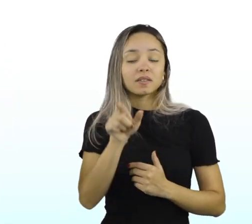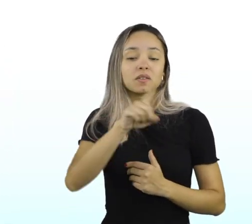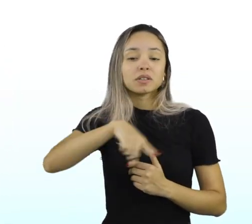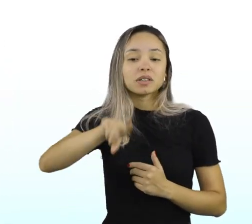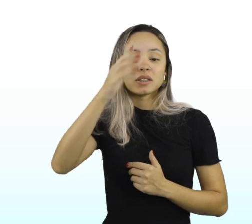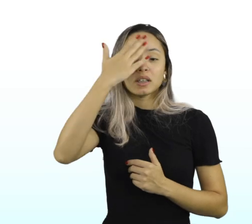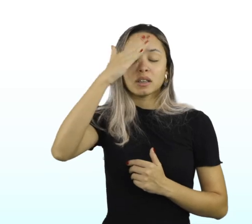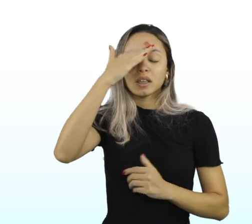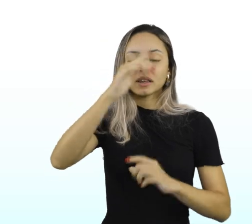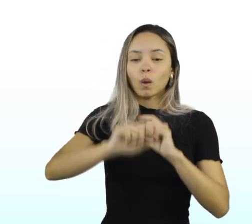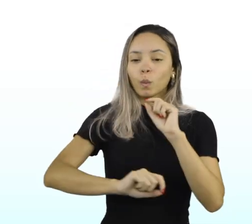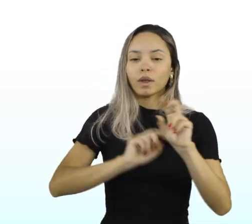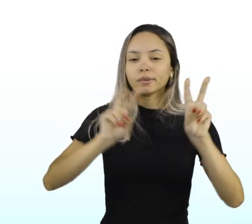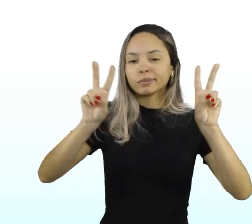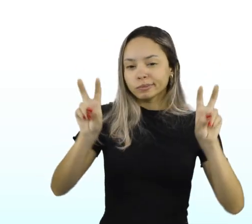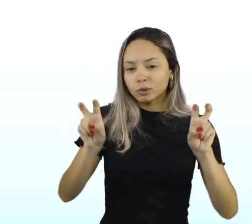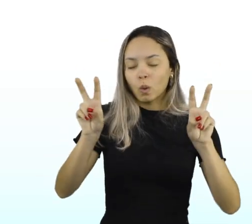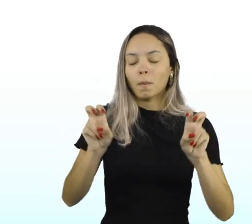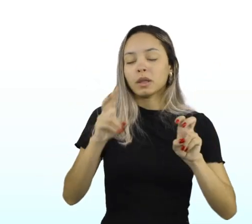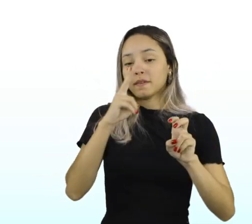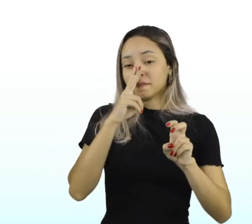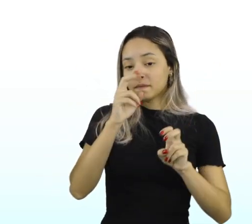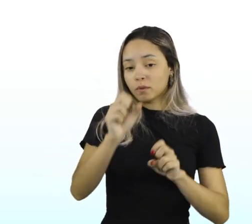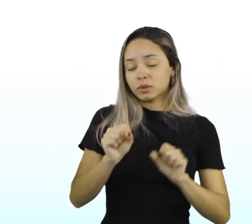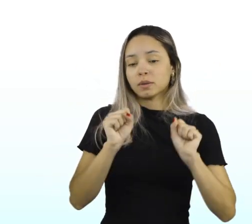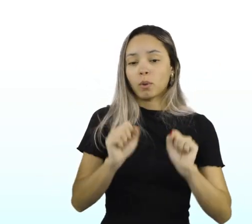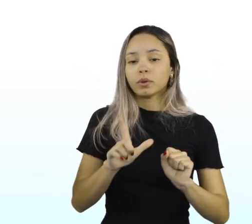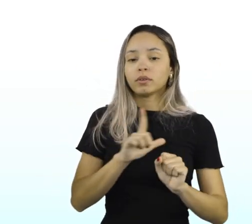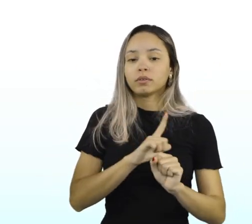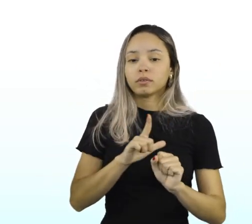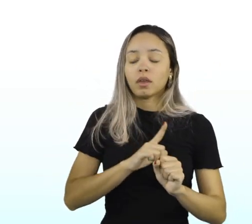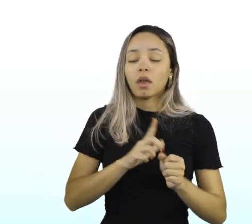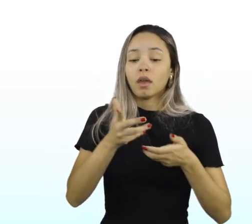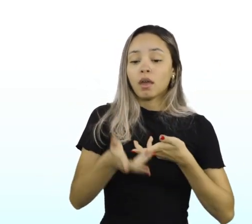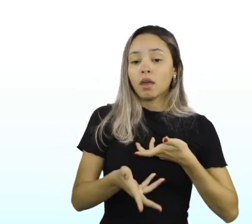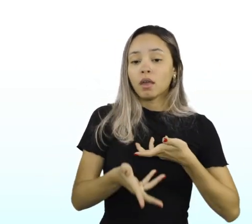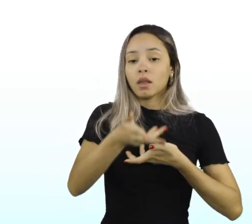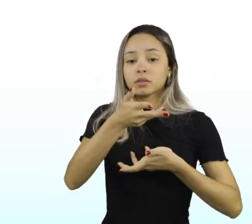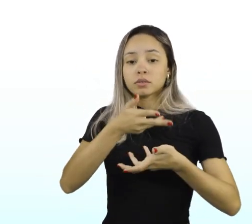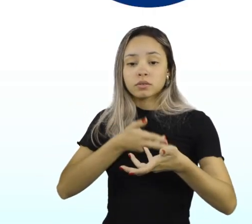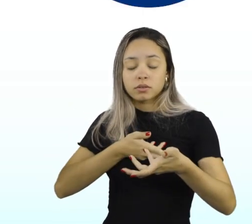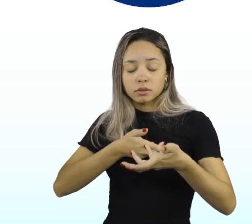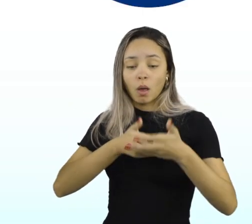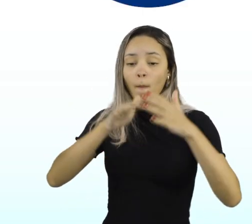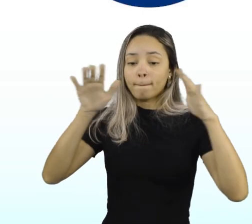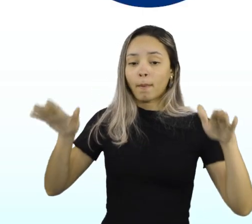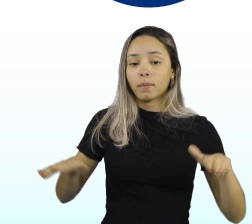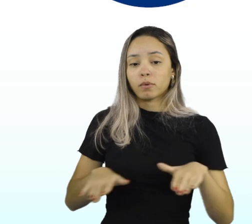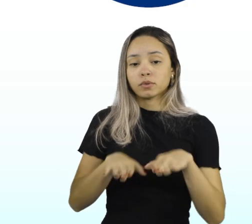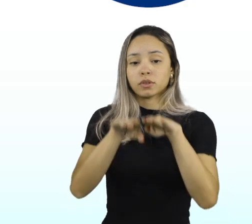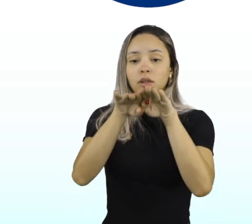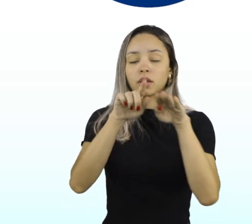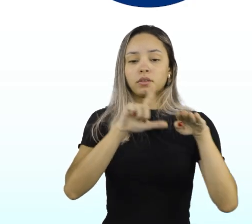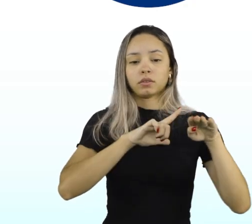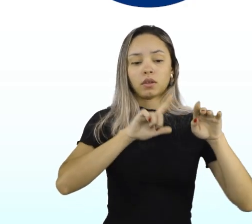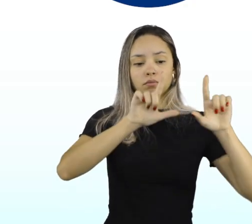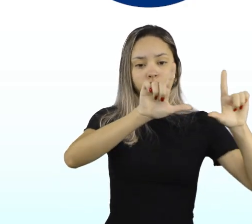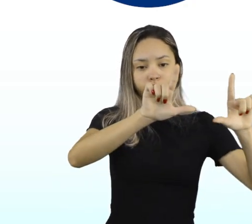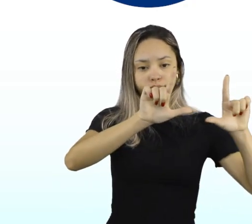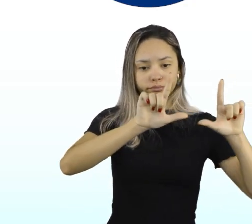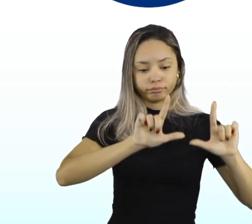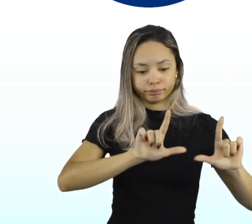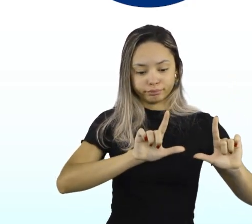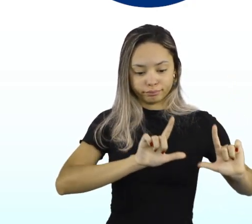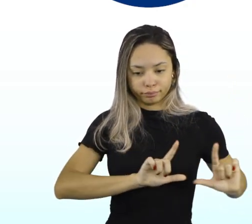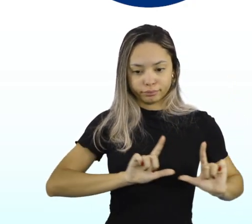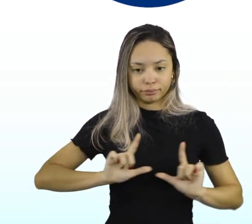entenda que essa relação da força, ela vai nos gerar certas relações de proporcionalidade. Por exemplo, se você tem um bloco e aplica uma força, ele